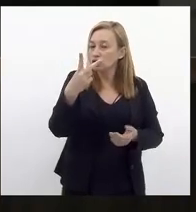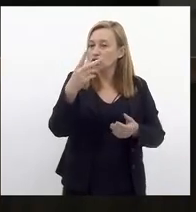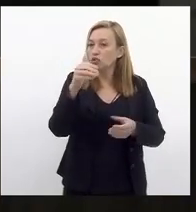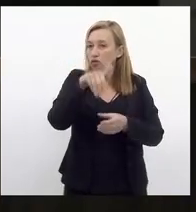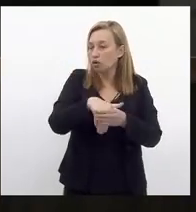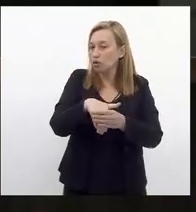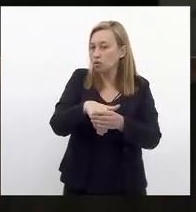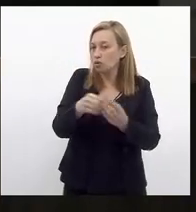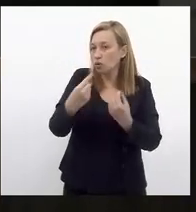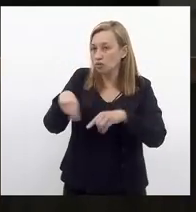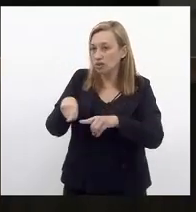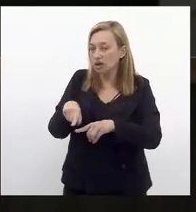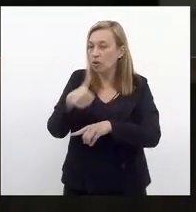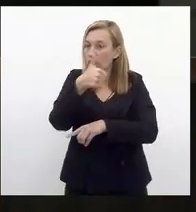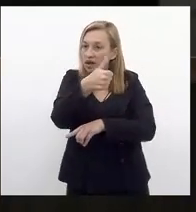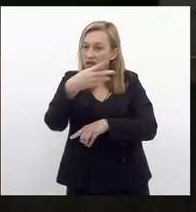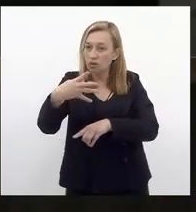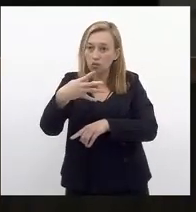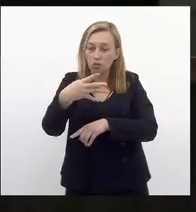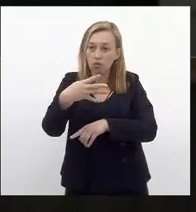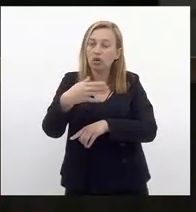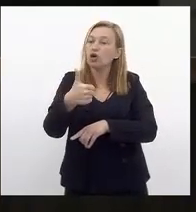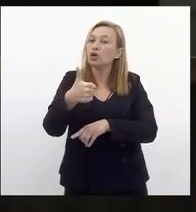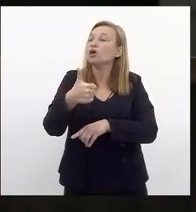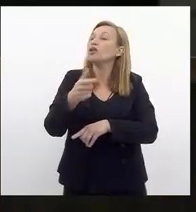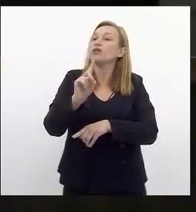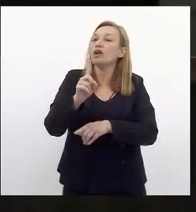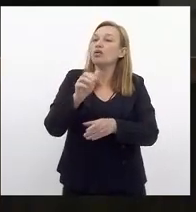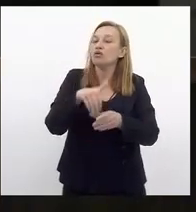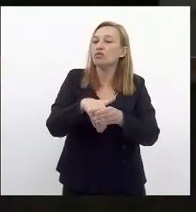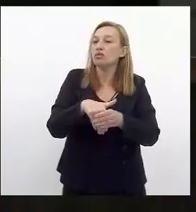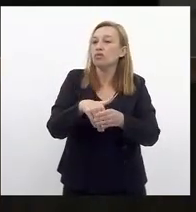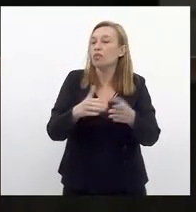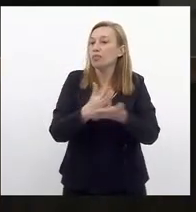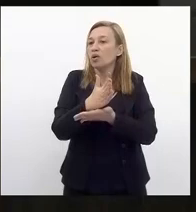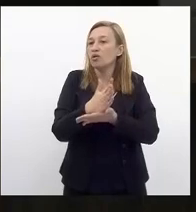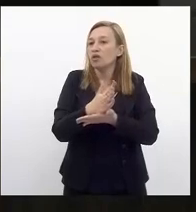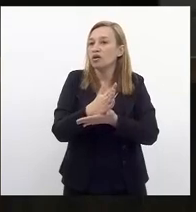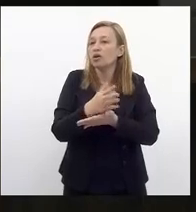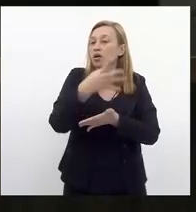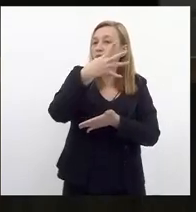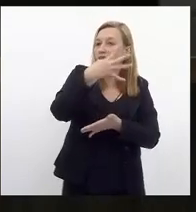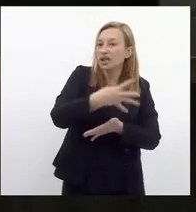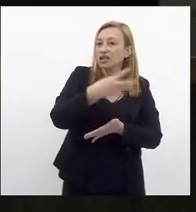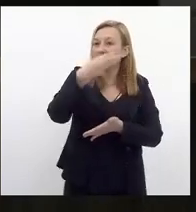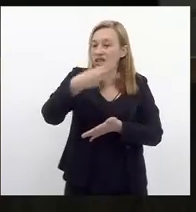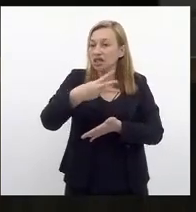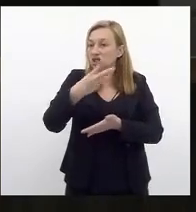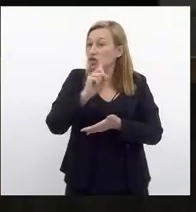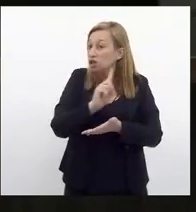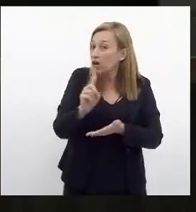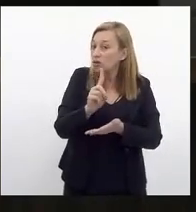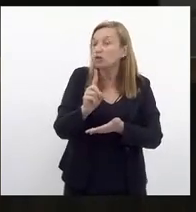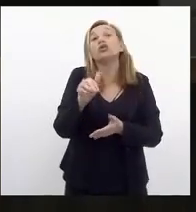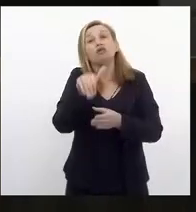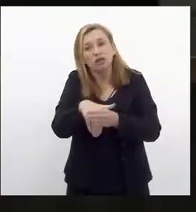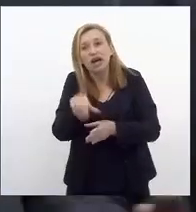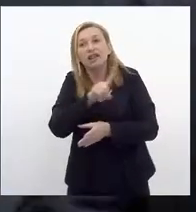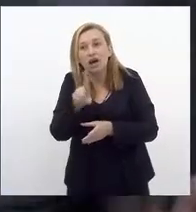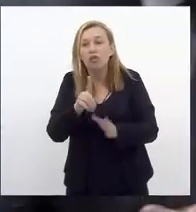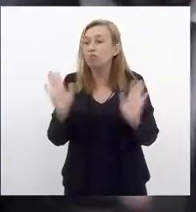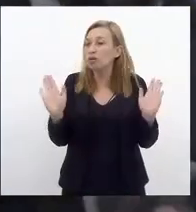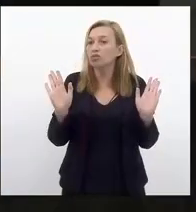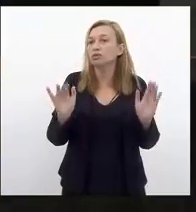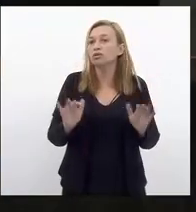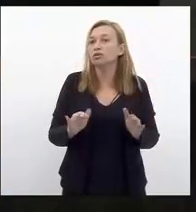41 dá uma prova PEC um projeto original é outra 43 não porque é mais fácil botar não então vamos voltar não eu